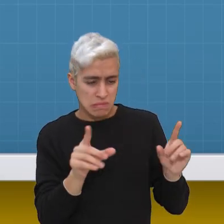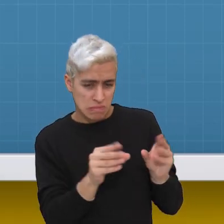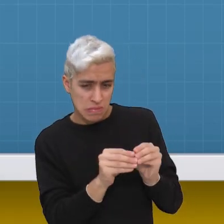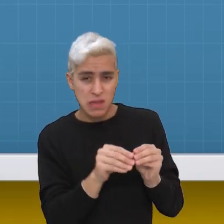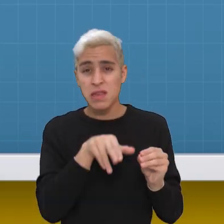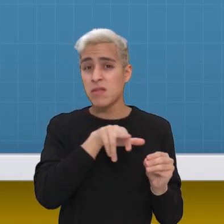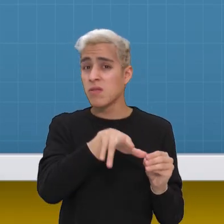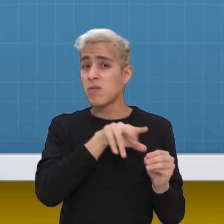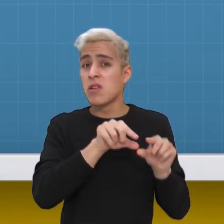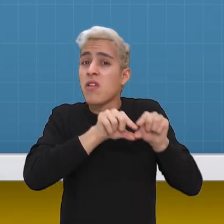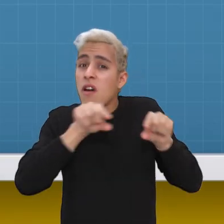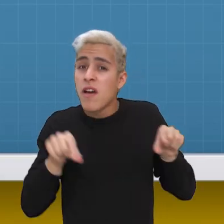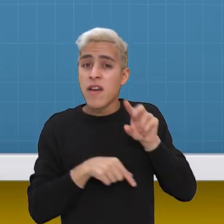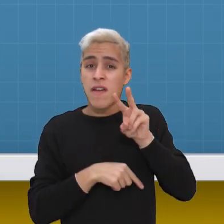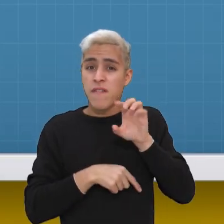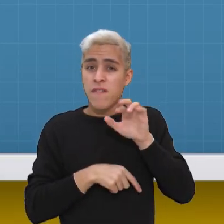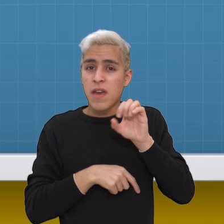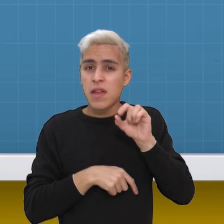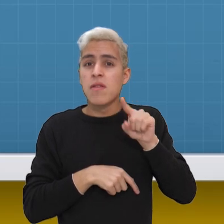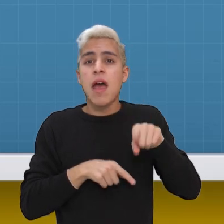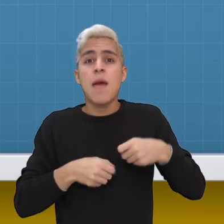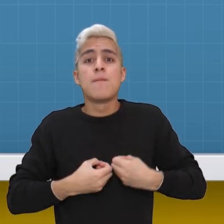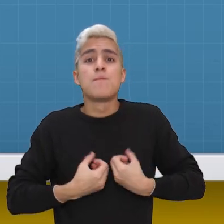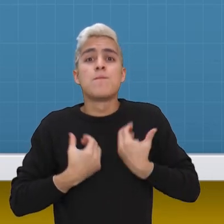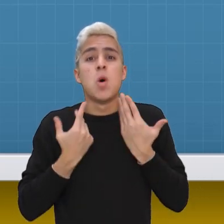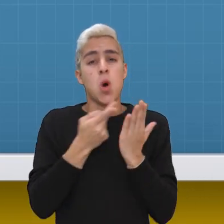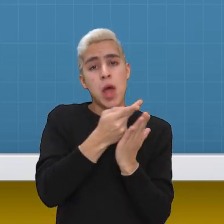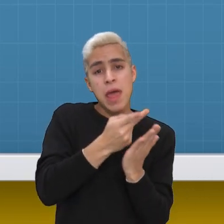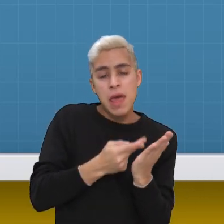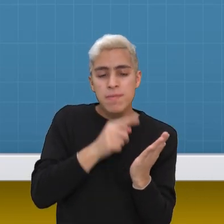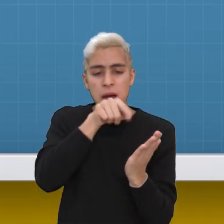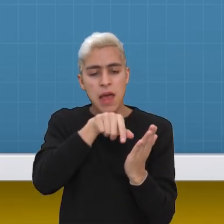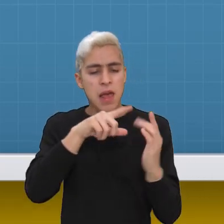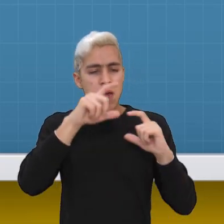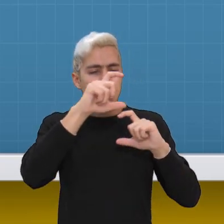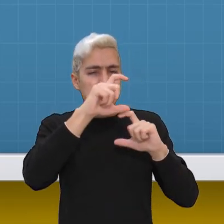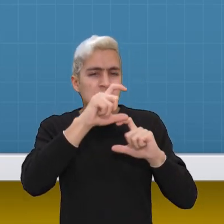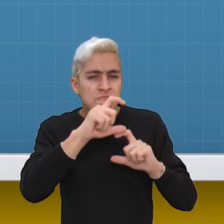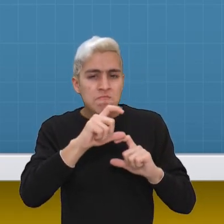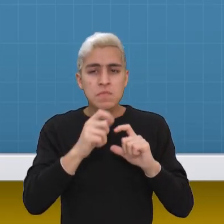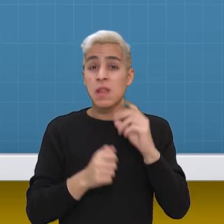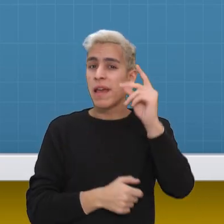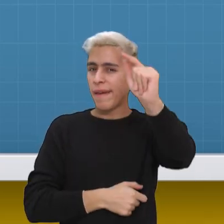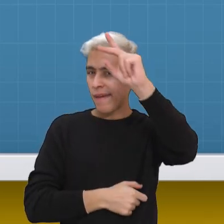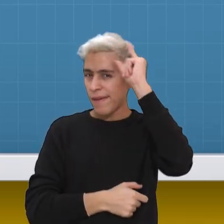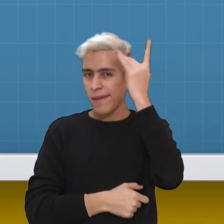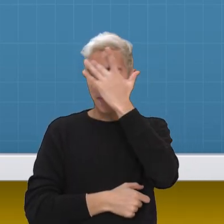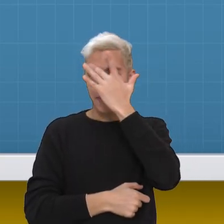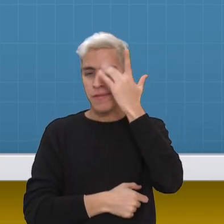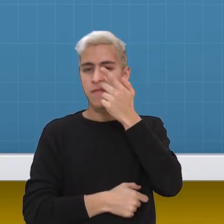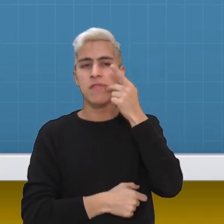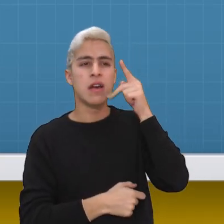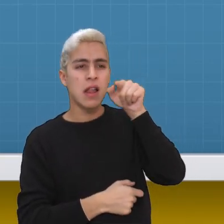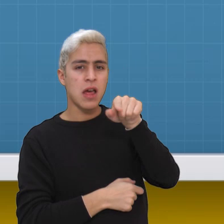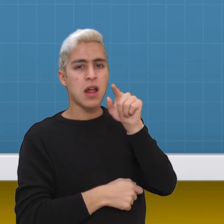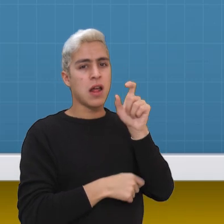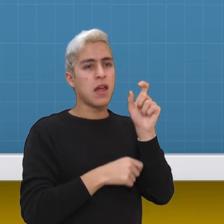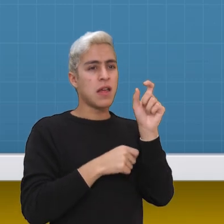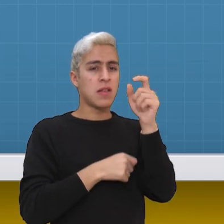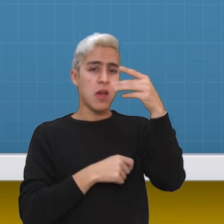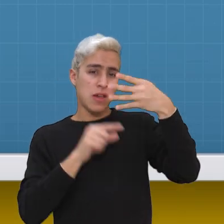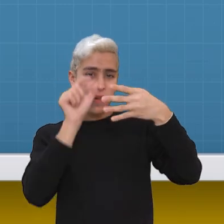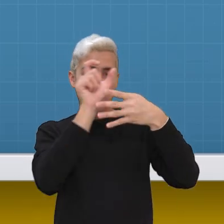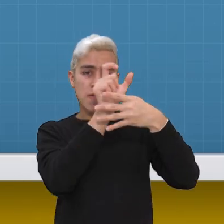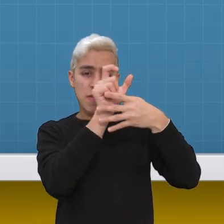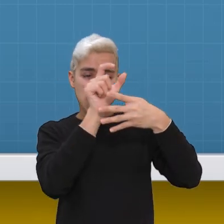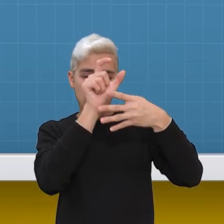gente, isso não é só um verso, isso é um poema. Tá? Isso é uma quadrinha. Antigamente as pessoas diziam que esse conjunto de